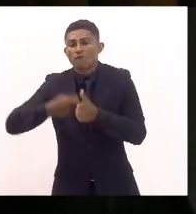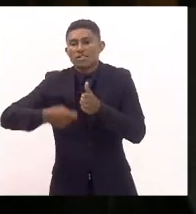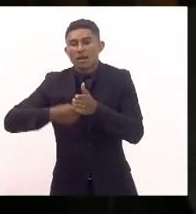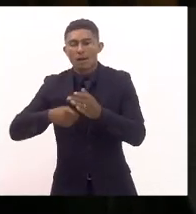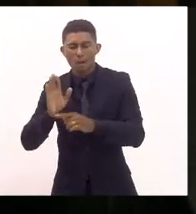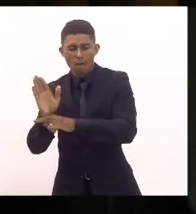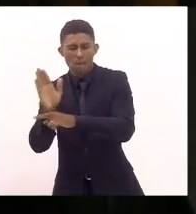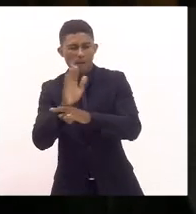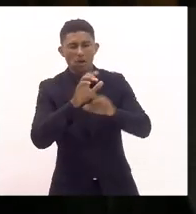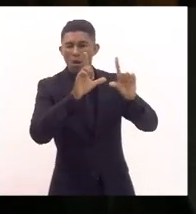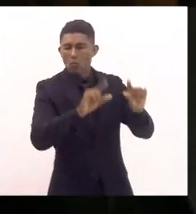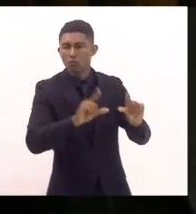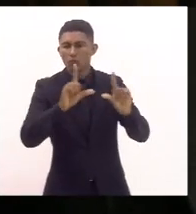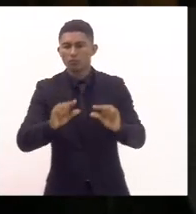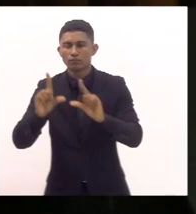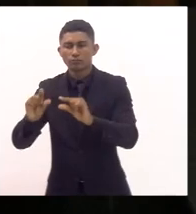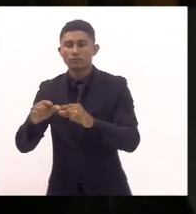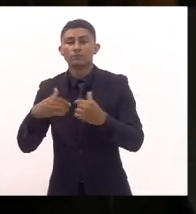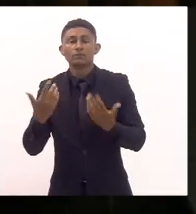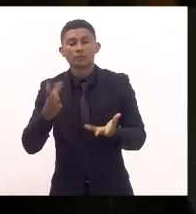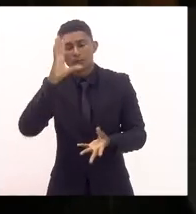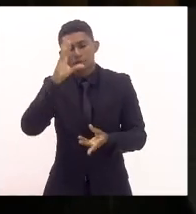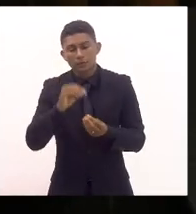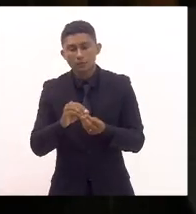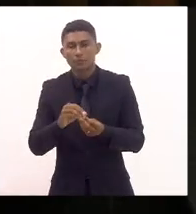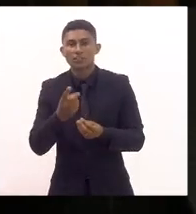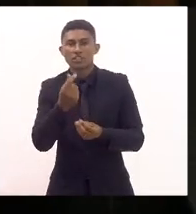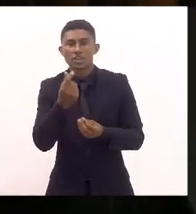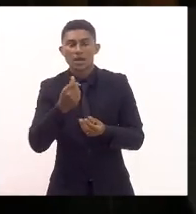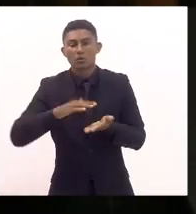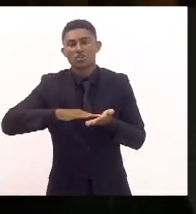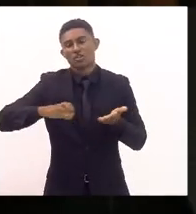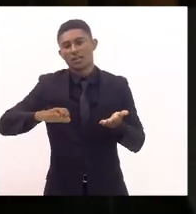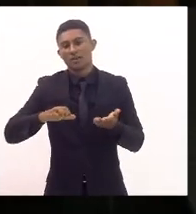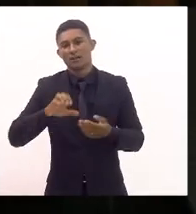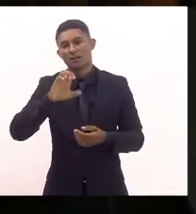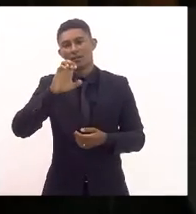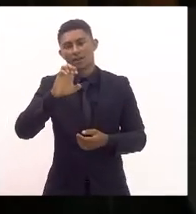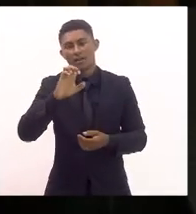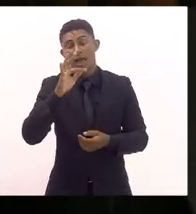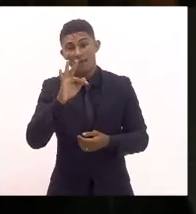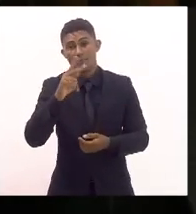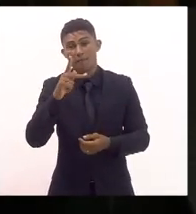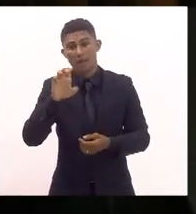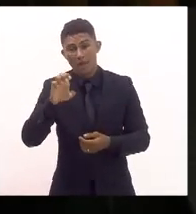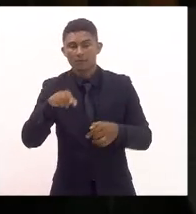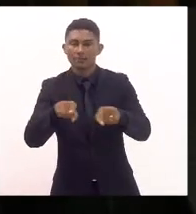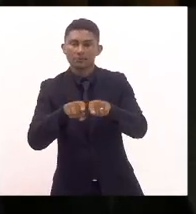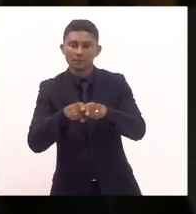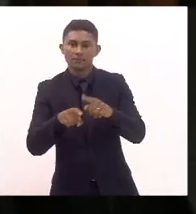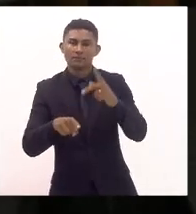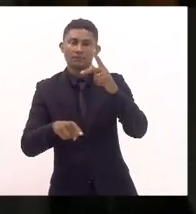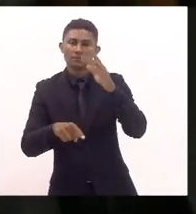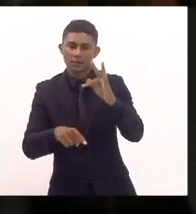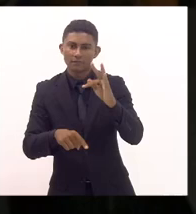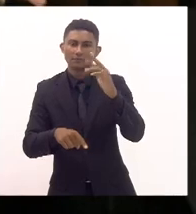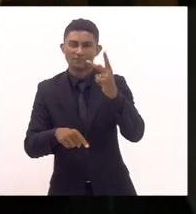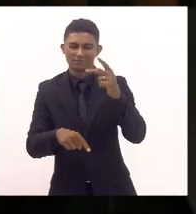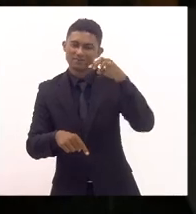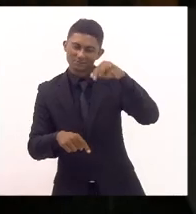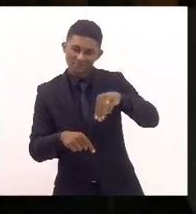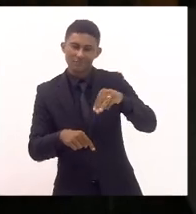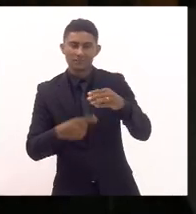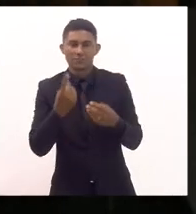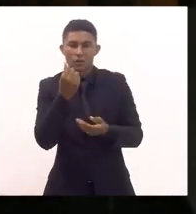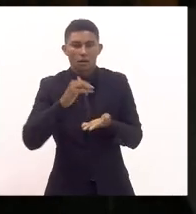de IPI tá de retirando dinheiro da UFPA e tirando o dinheiro do fpm e